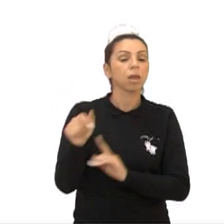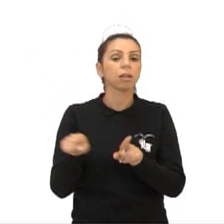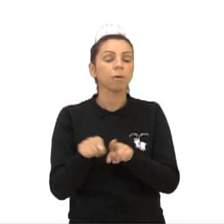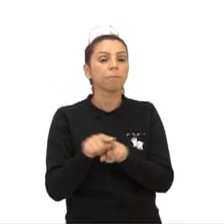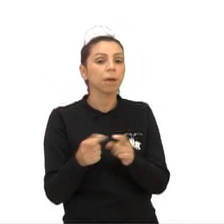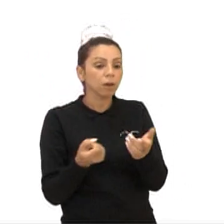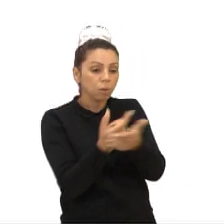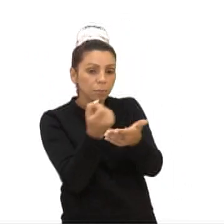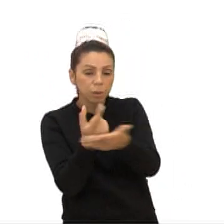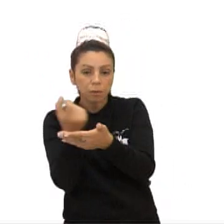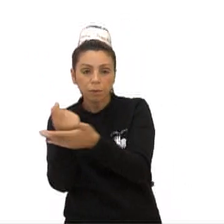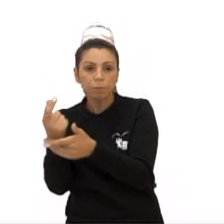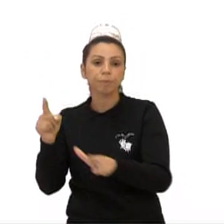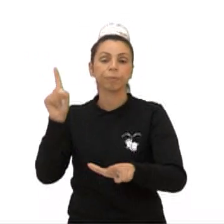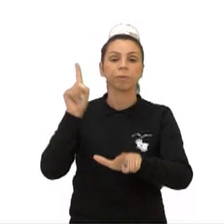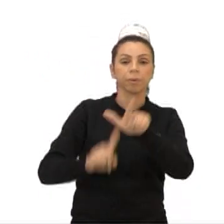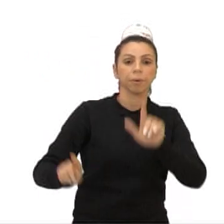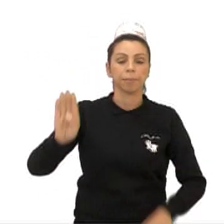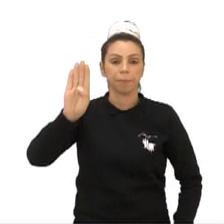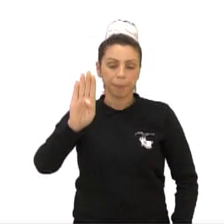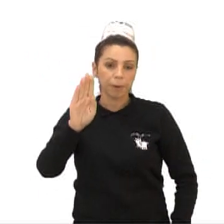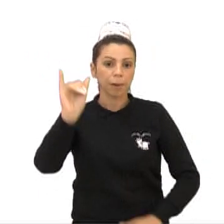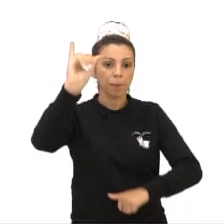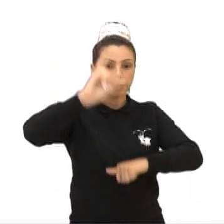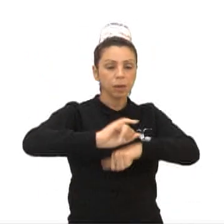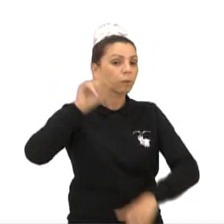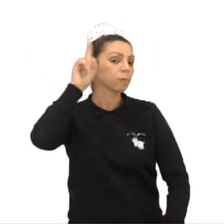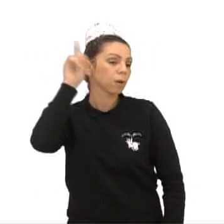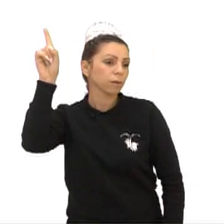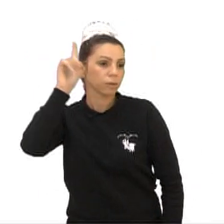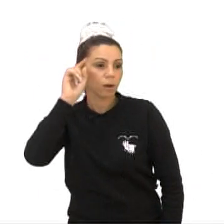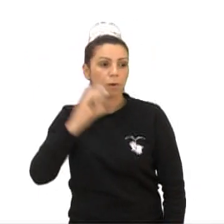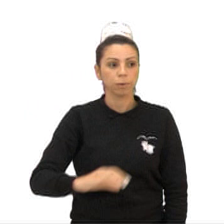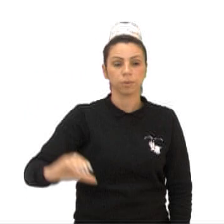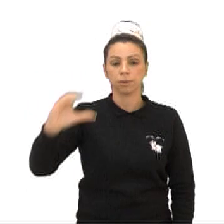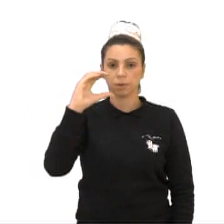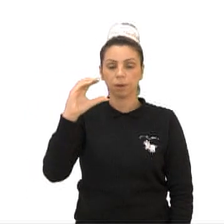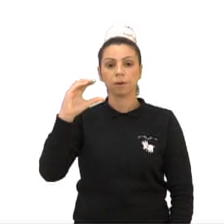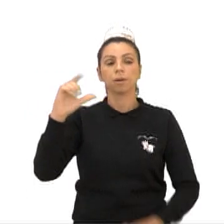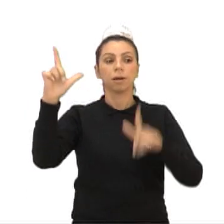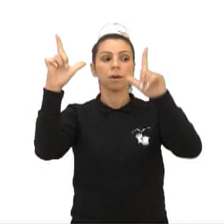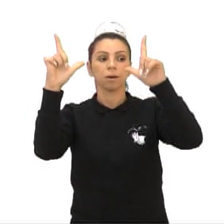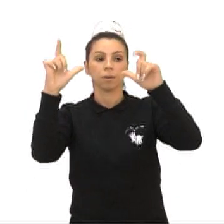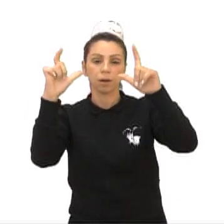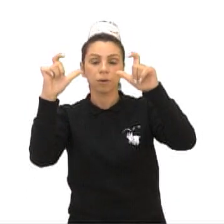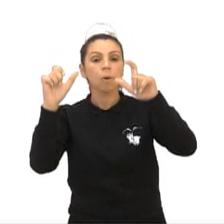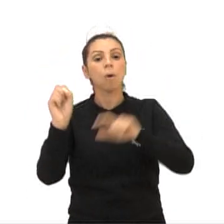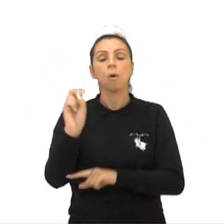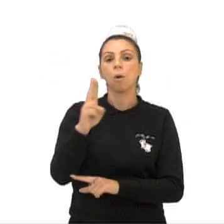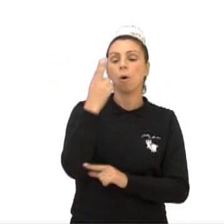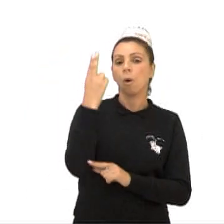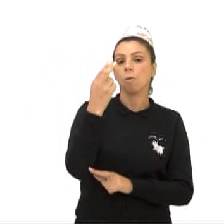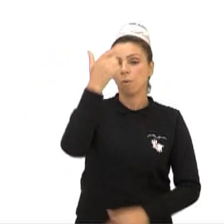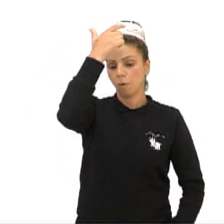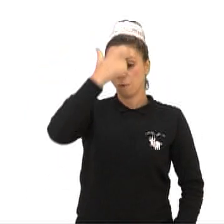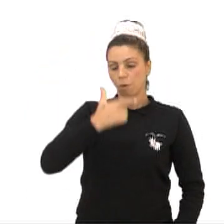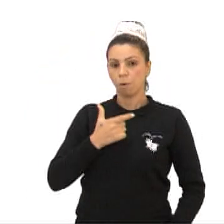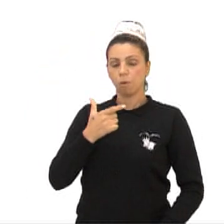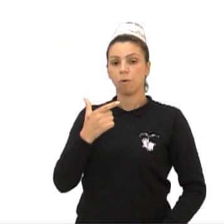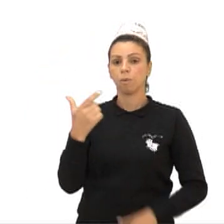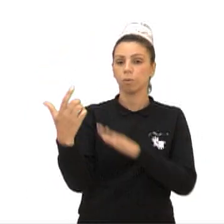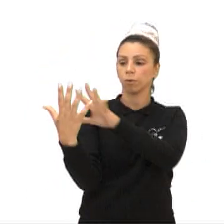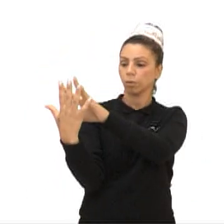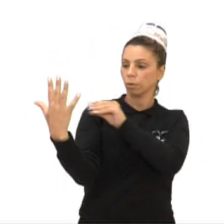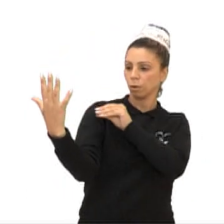Alternativa B, objetos do cotidiano. Ou alternativa C, retratos e autorretratos. Respondam aí para